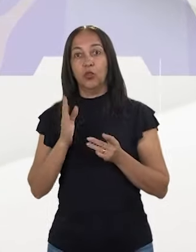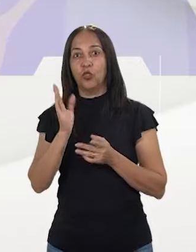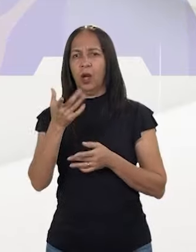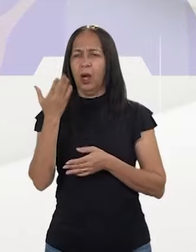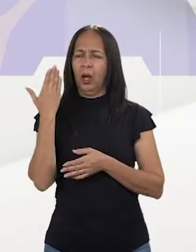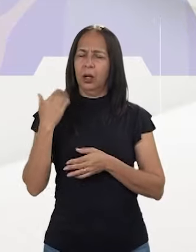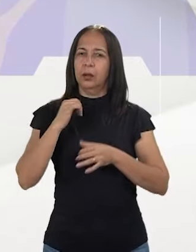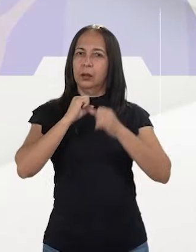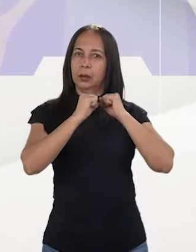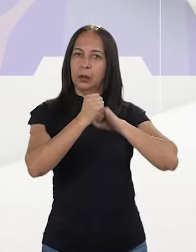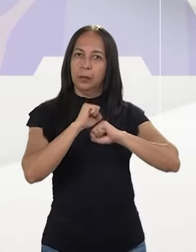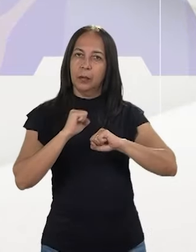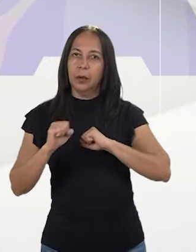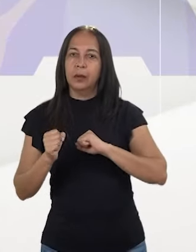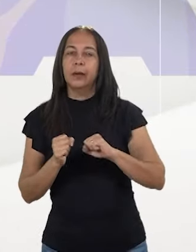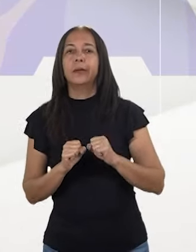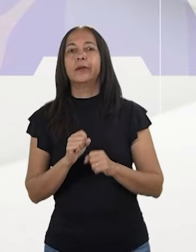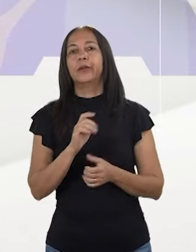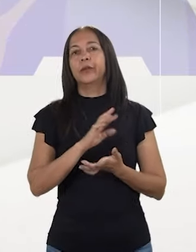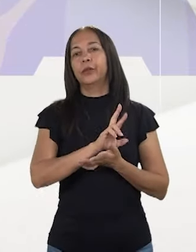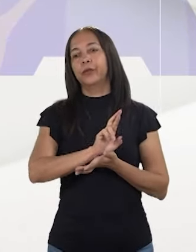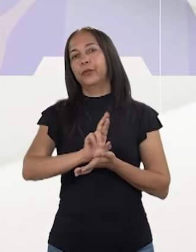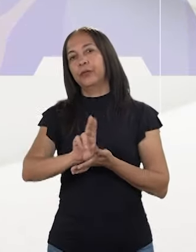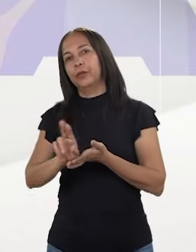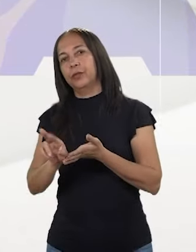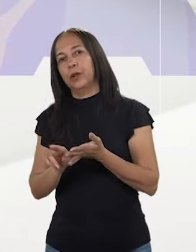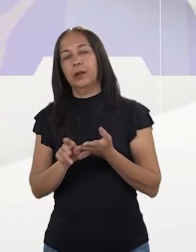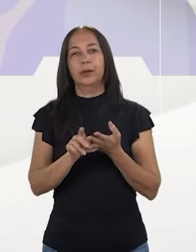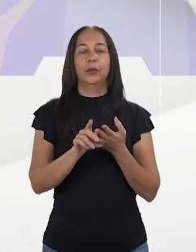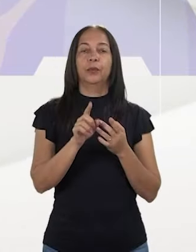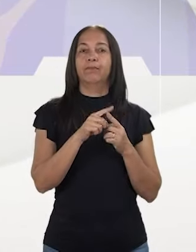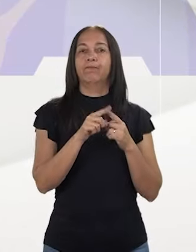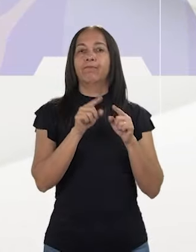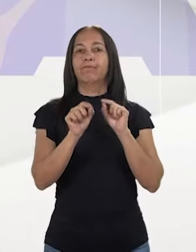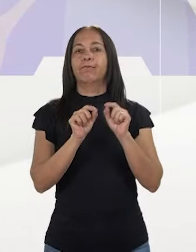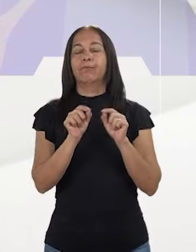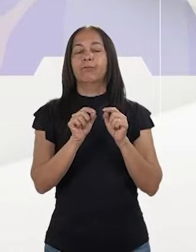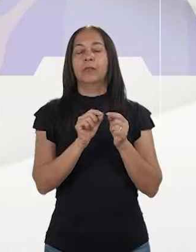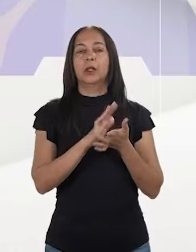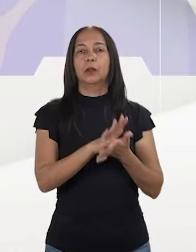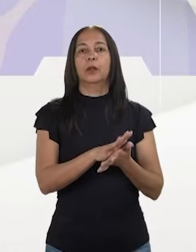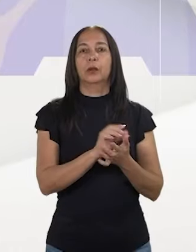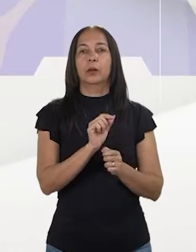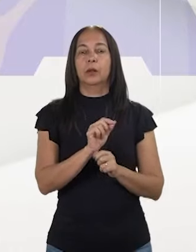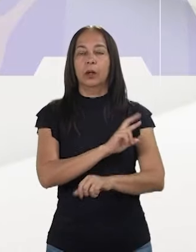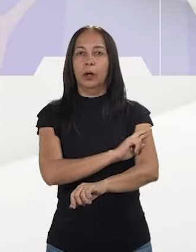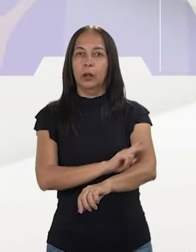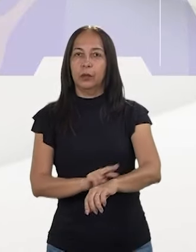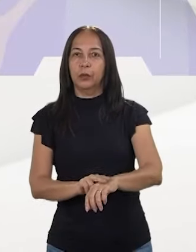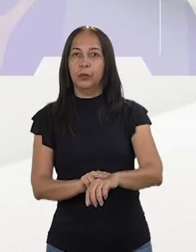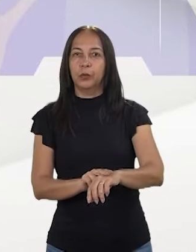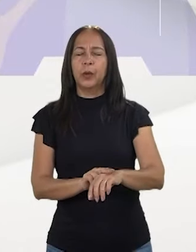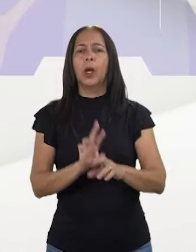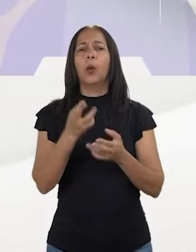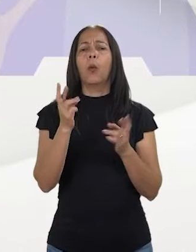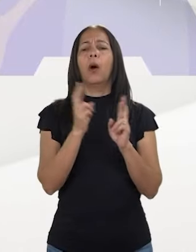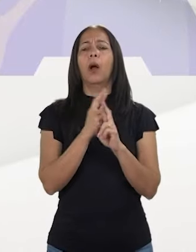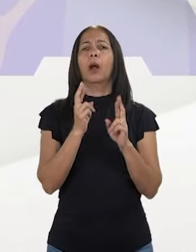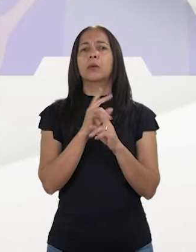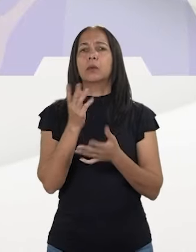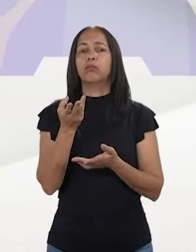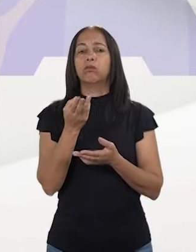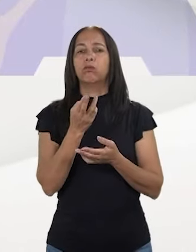sobre sobre racismo ambiental sobre racismo religioso por exemplo E hoje vamos aprofundar o nosso olhar pra relação entre o